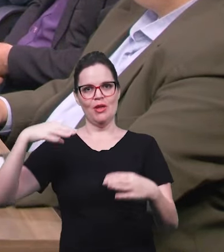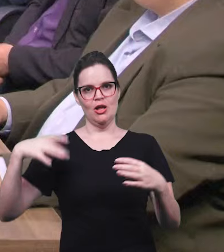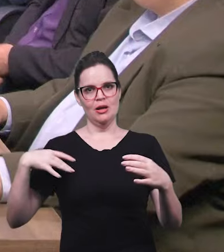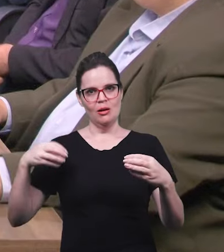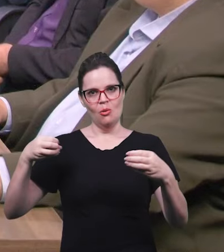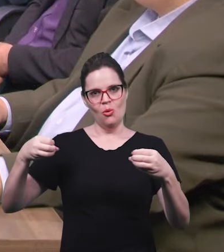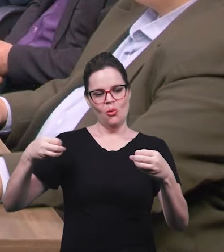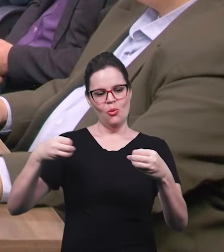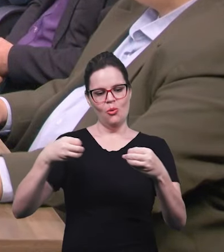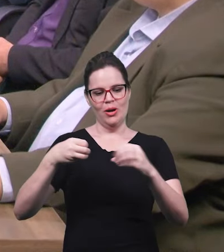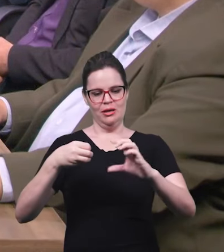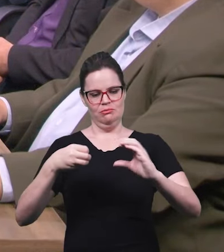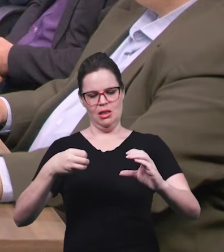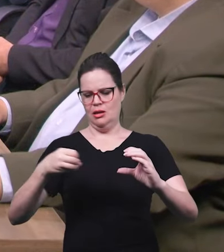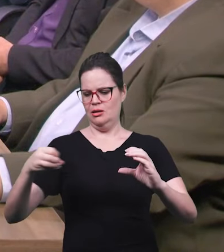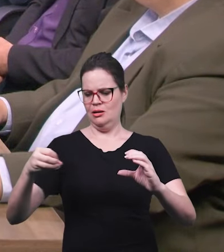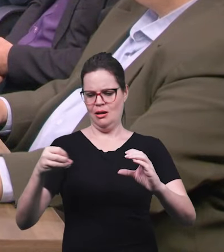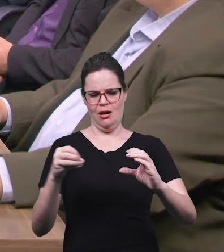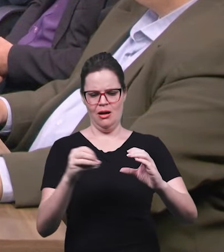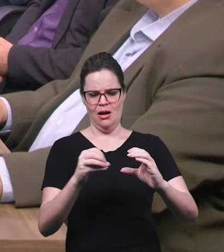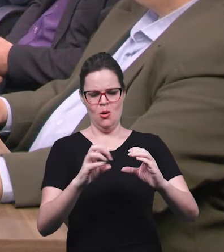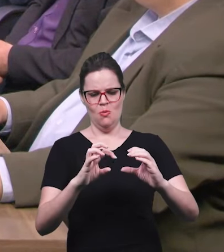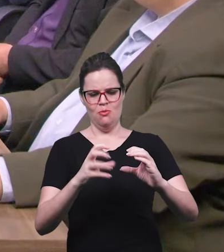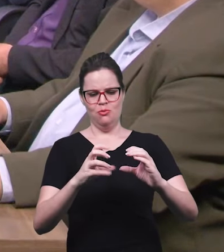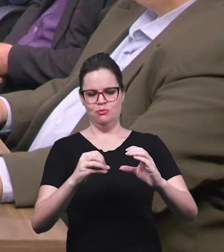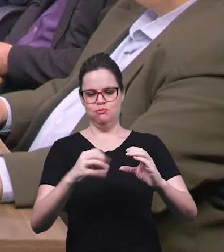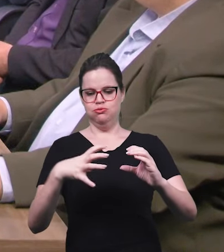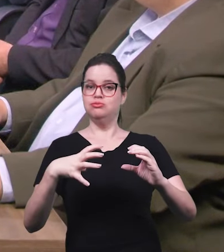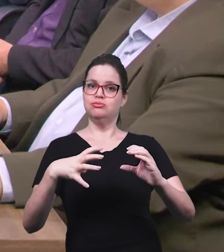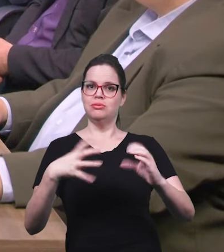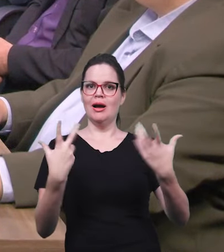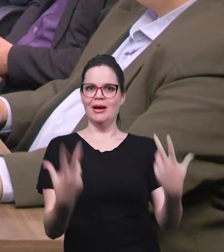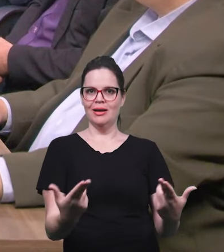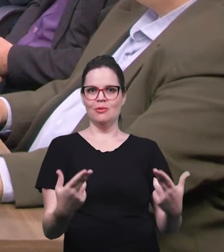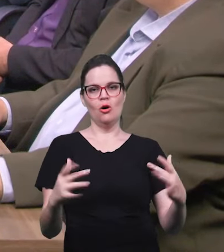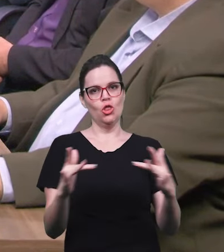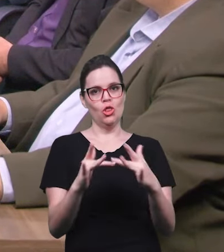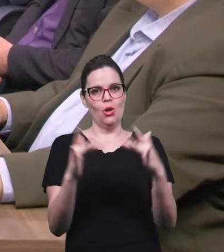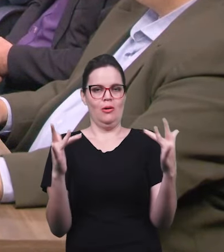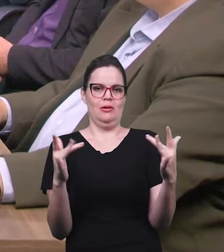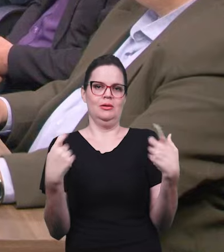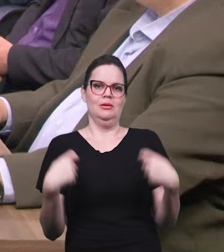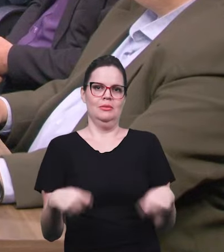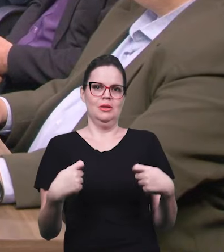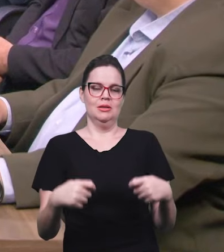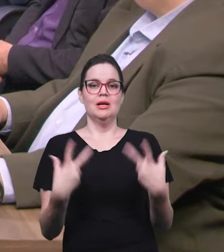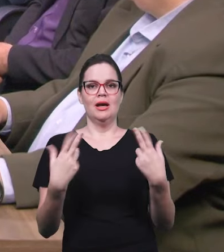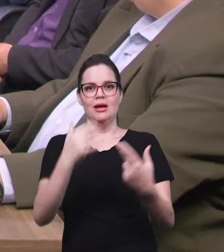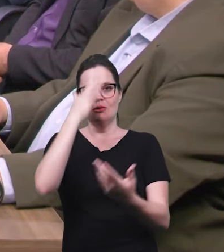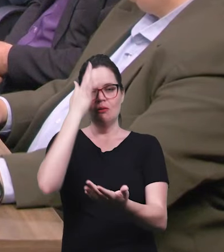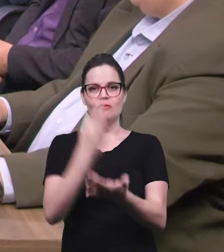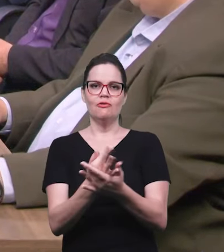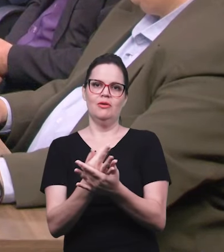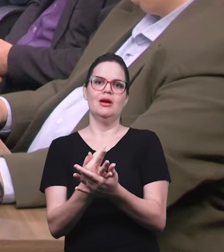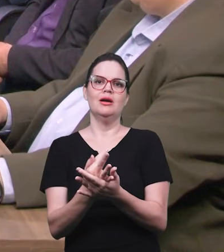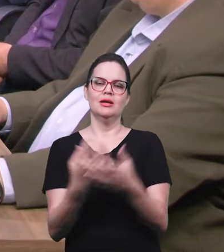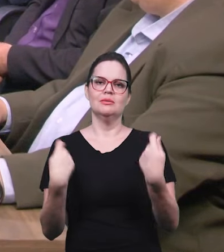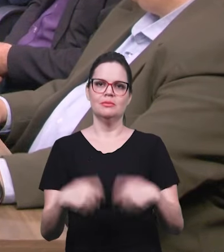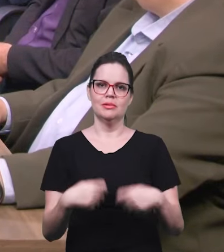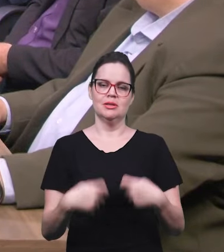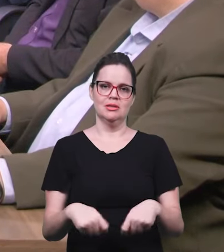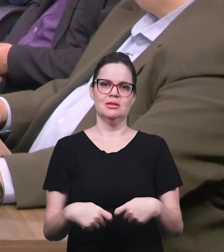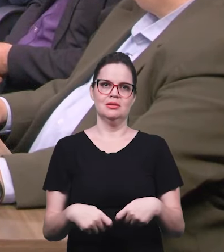é através do Espírito Santo. A fé é uma ação do Espírito Santo em nossas vidas. Então, podemos, assim, de forma didática,